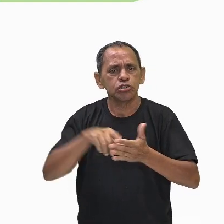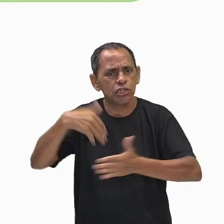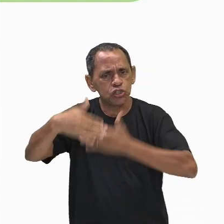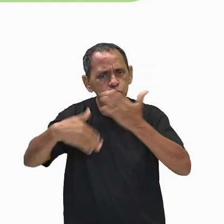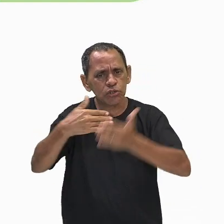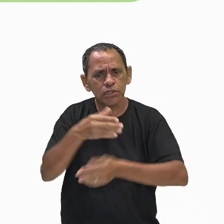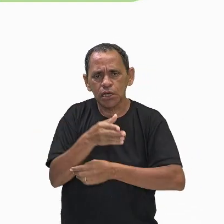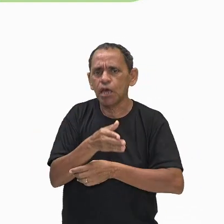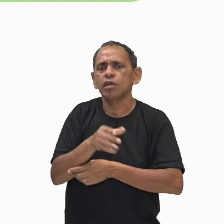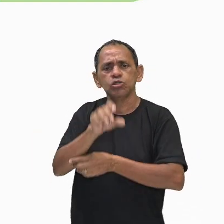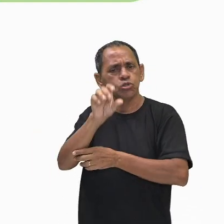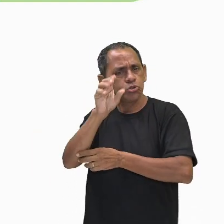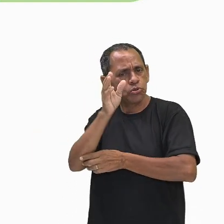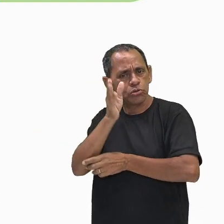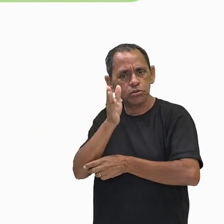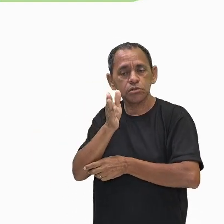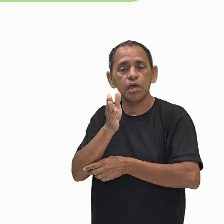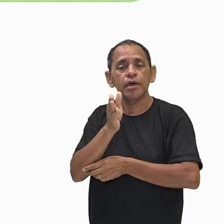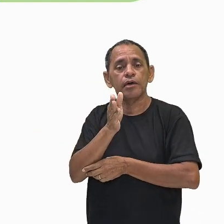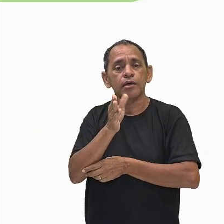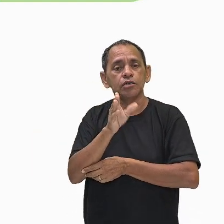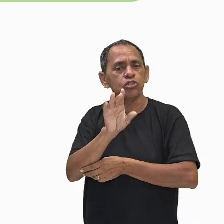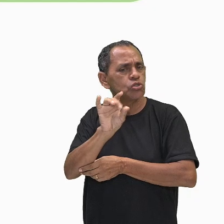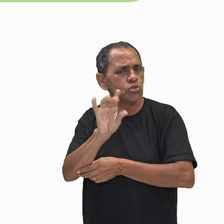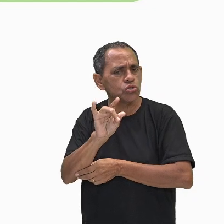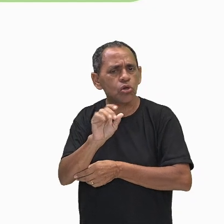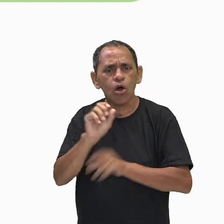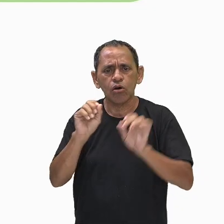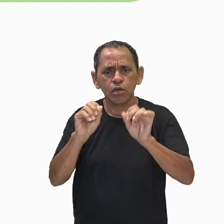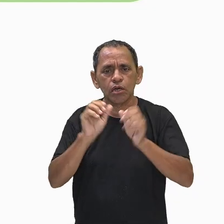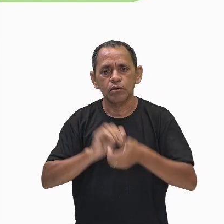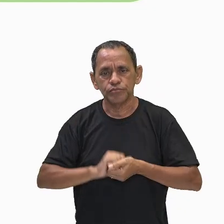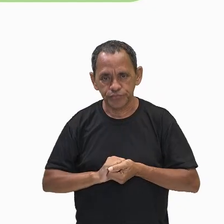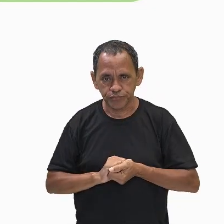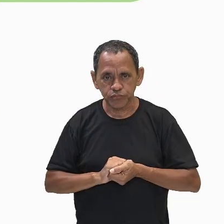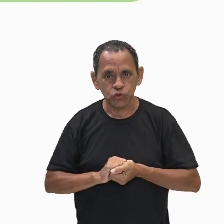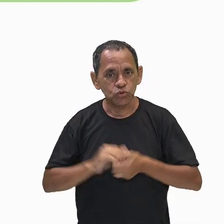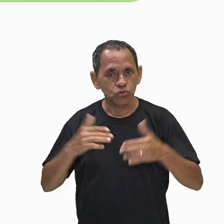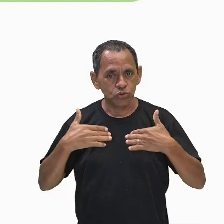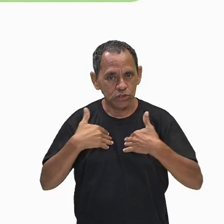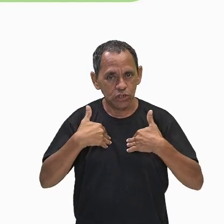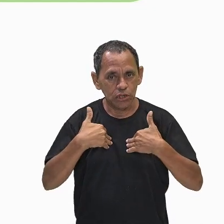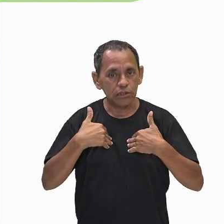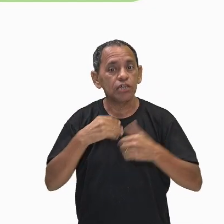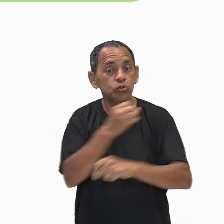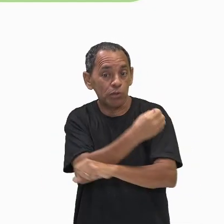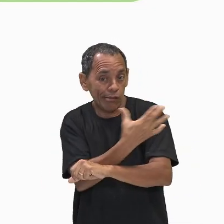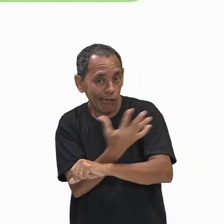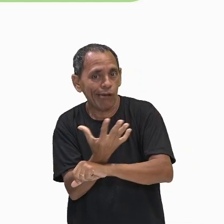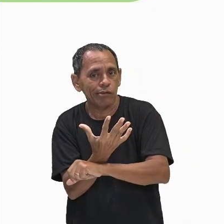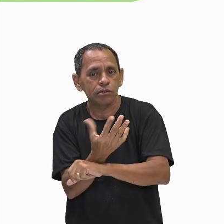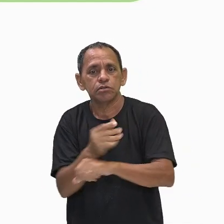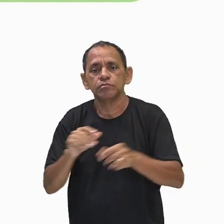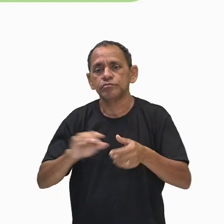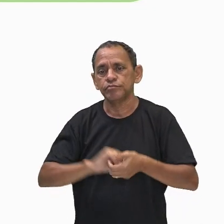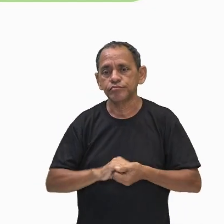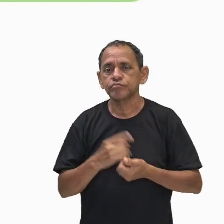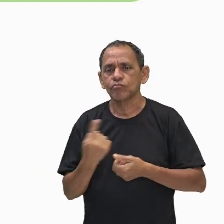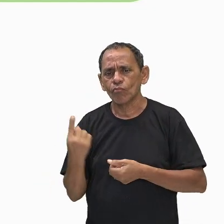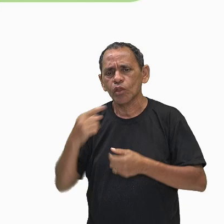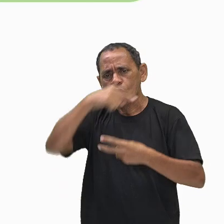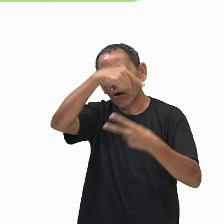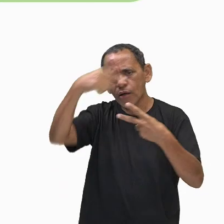existe um processo chamado de cleptoplastia, que é a apropriação de cloroplasto